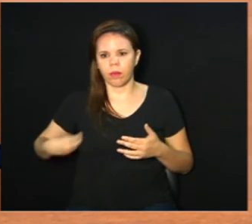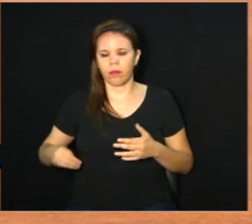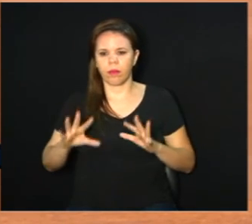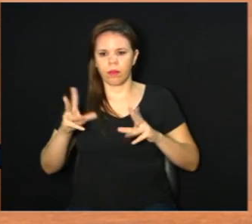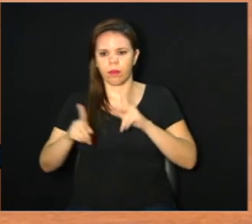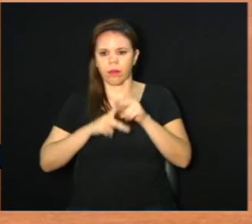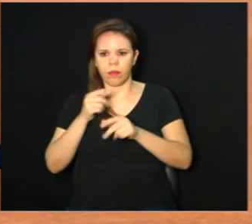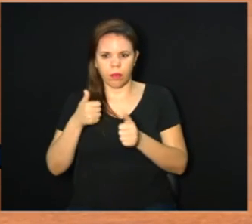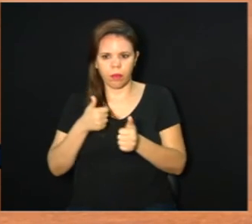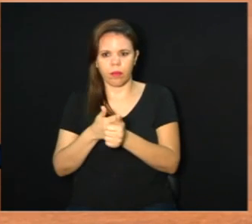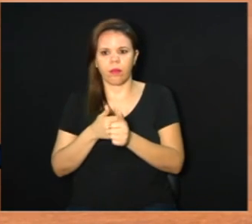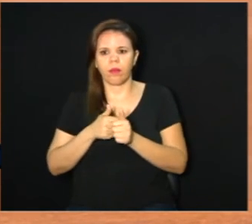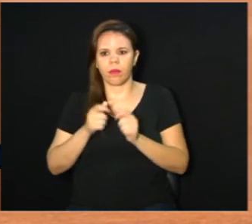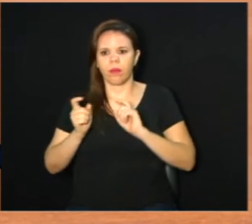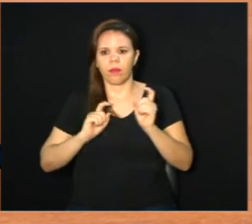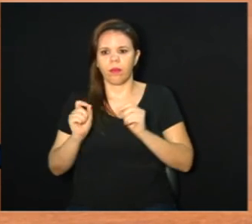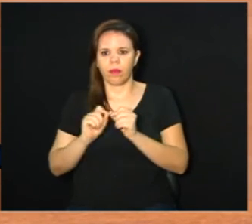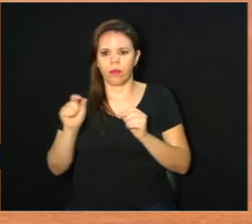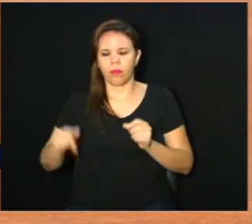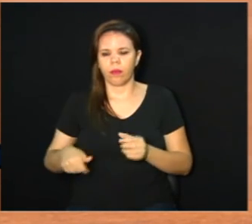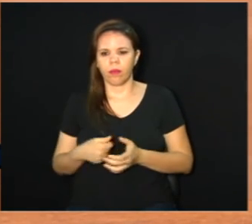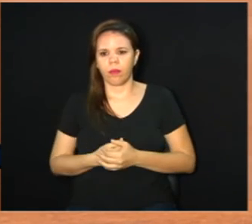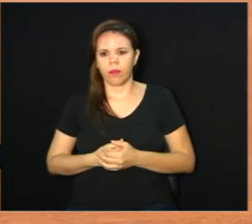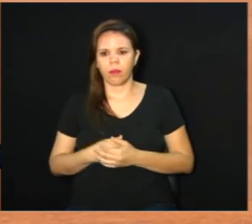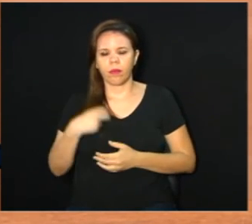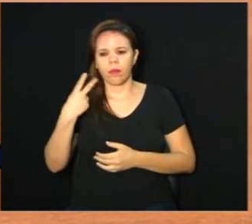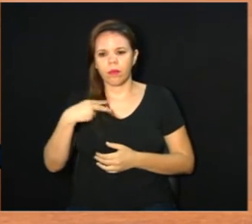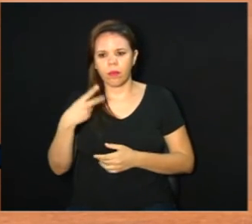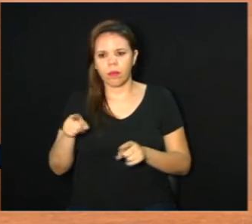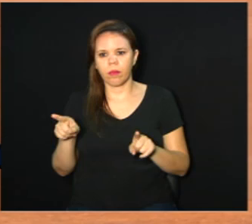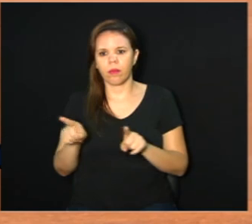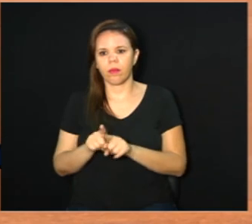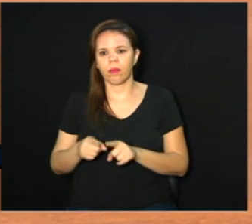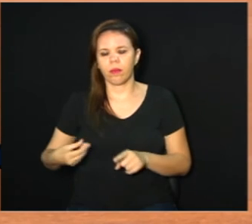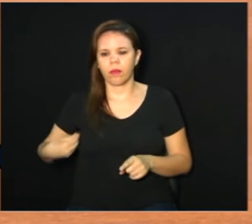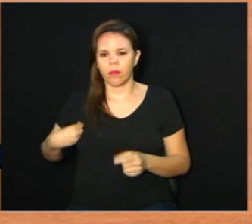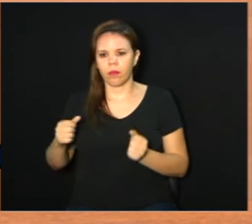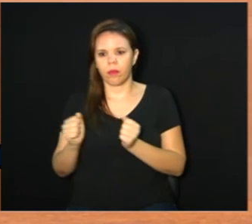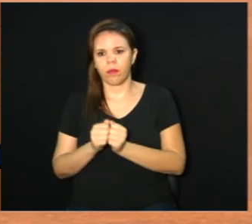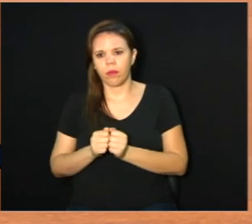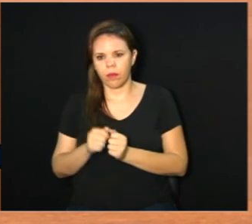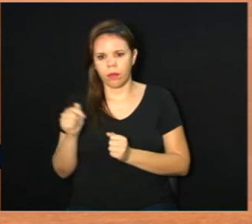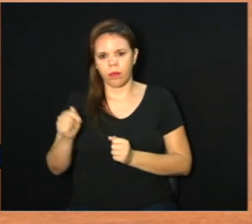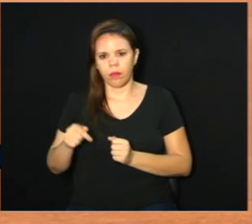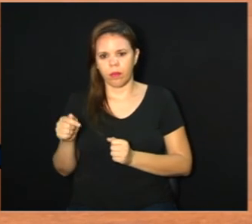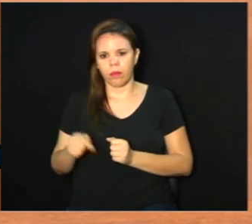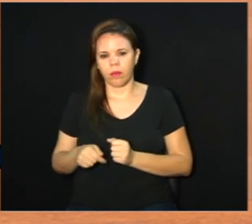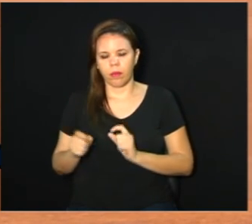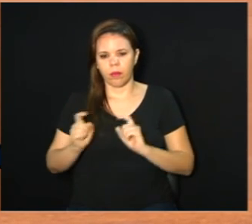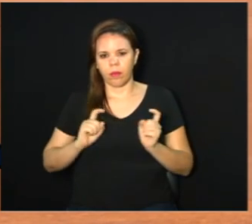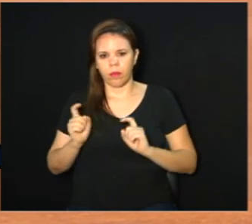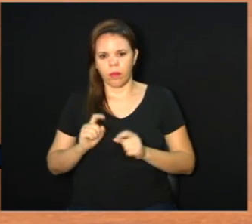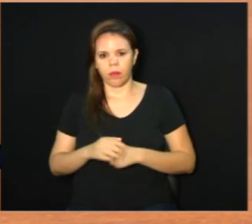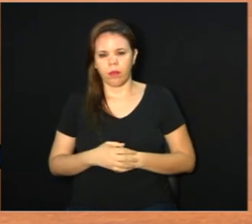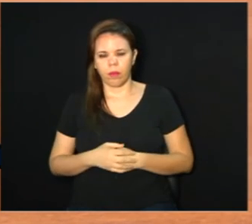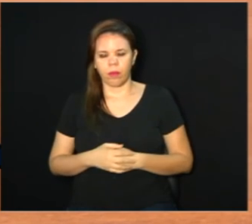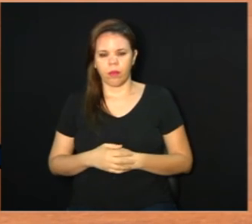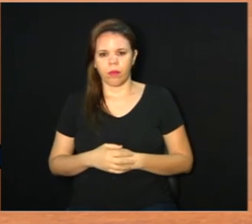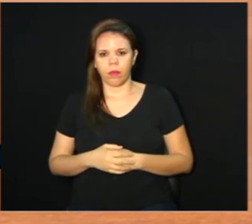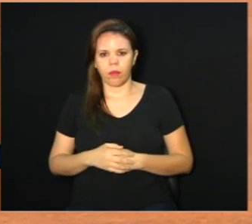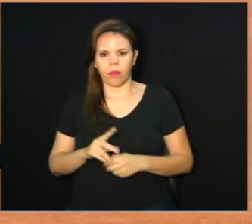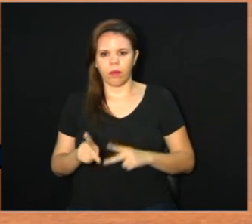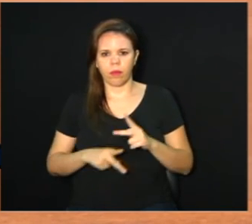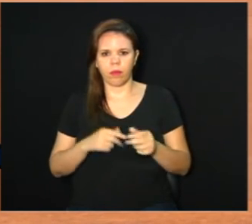todas as reuniões que nós aqui fizemos, aos vereadores que também prestigiaram as reuniões e aqueles